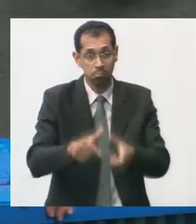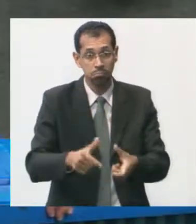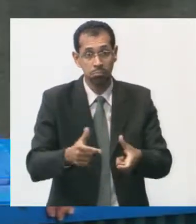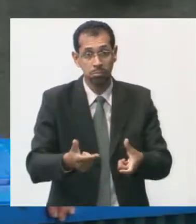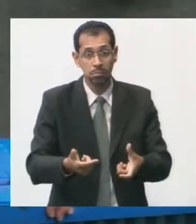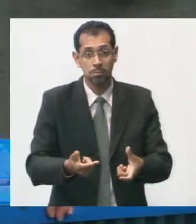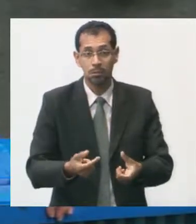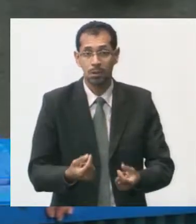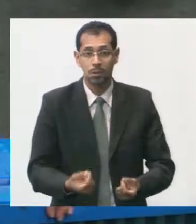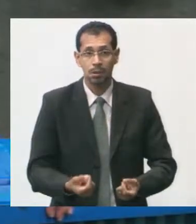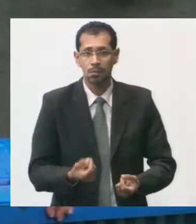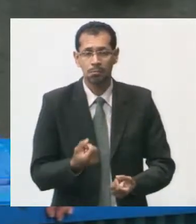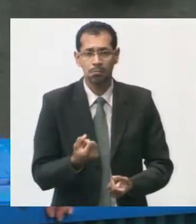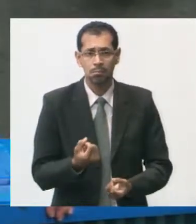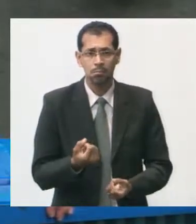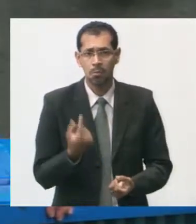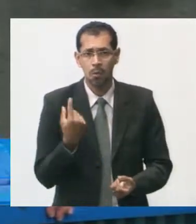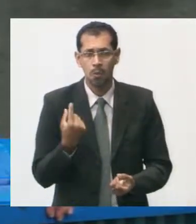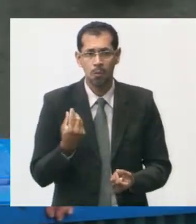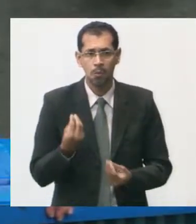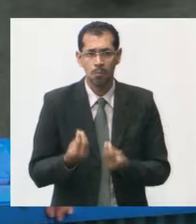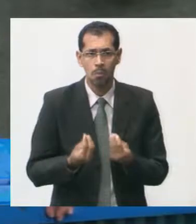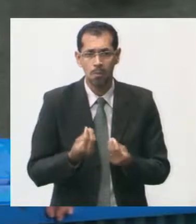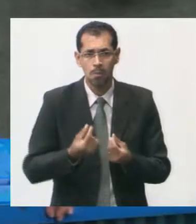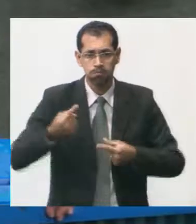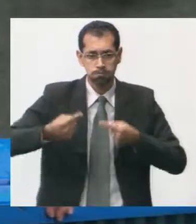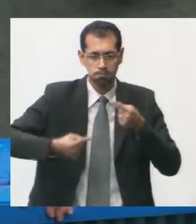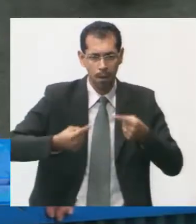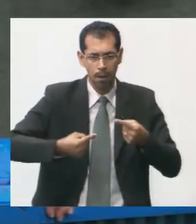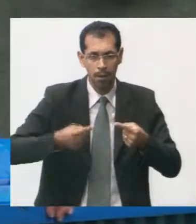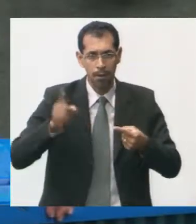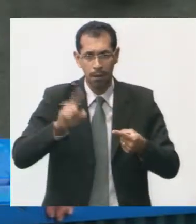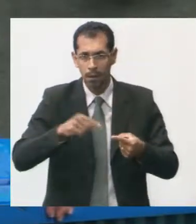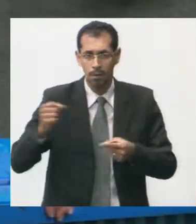fazendo uma política